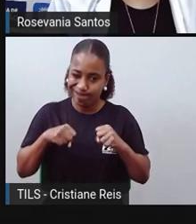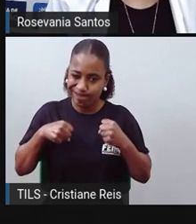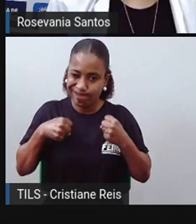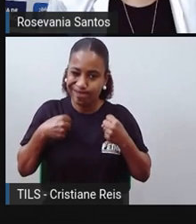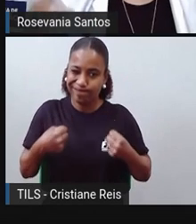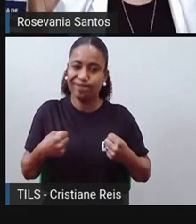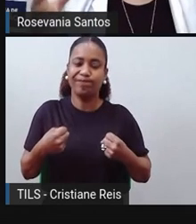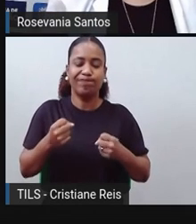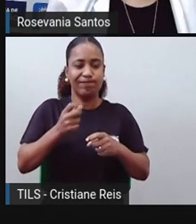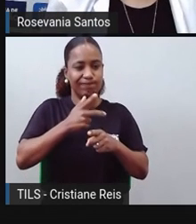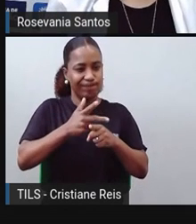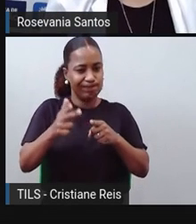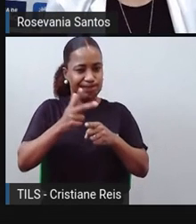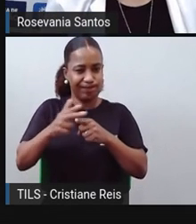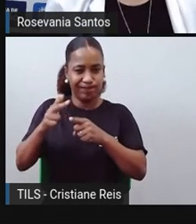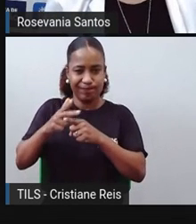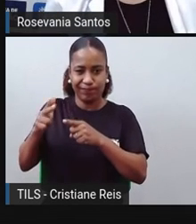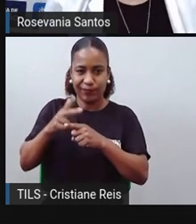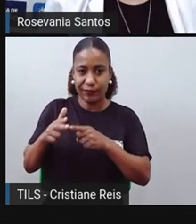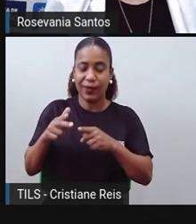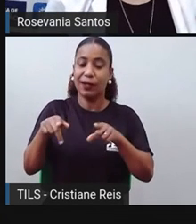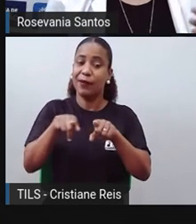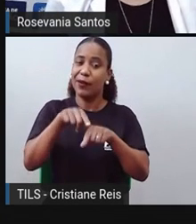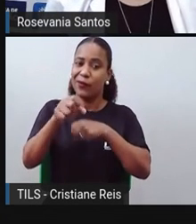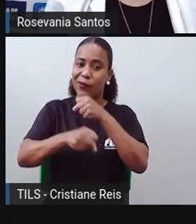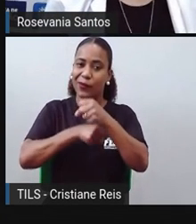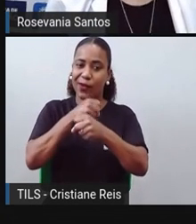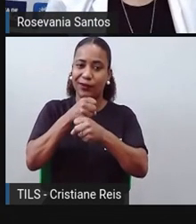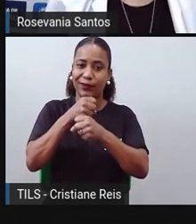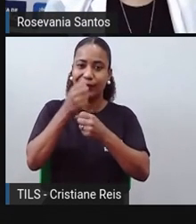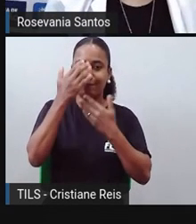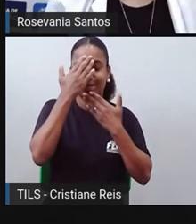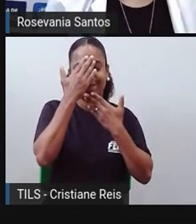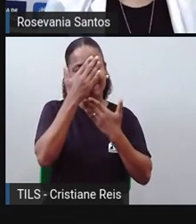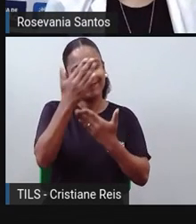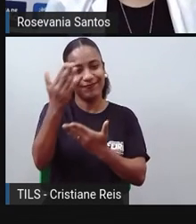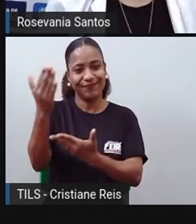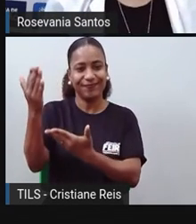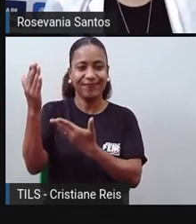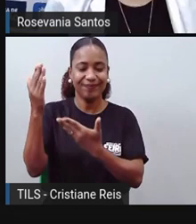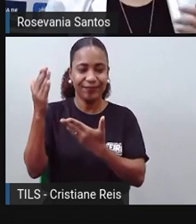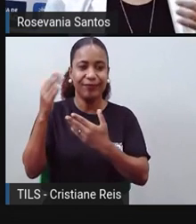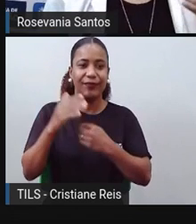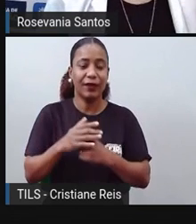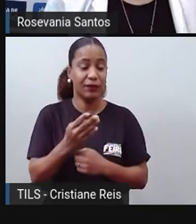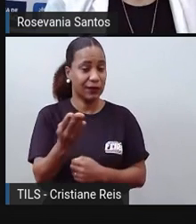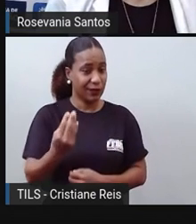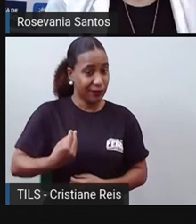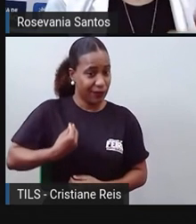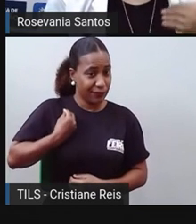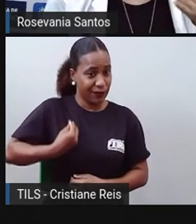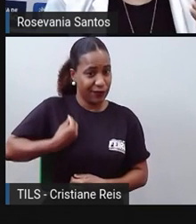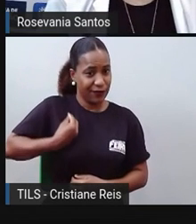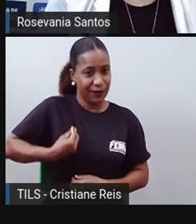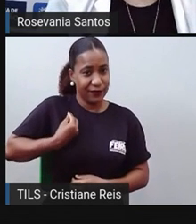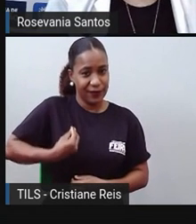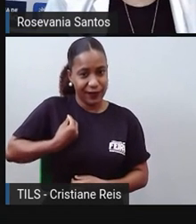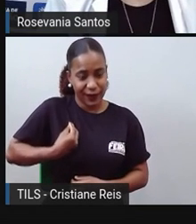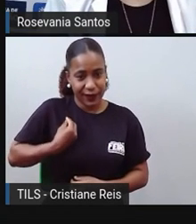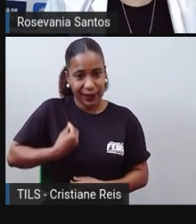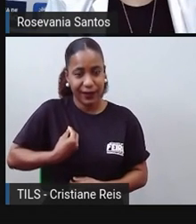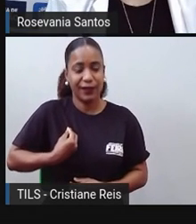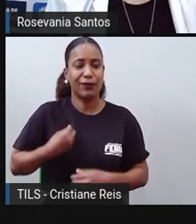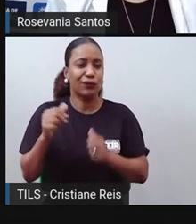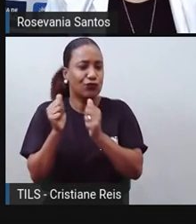conquistas também, e também um ano para agradecer, né, o fato de vocês ainda estarem vivos, né, de alguns ainda terem ficado com